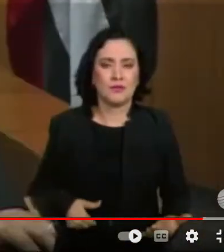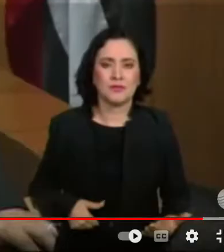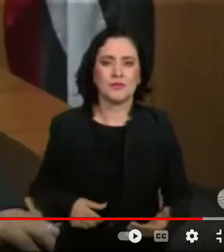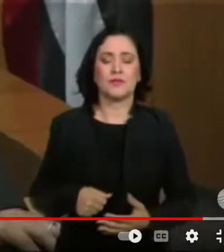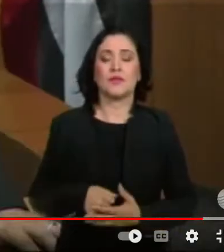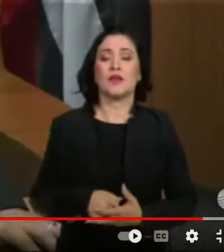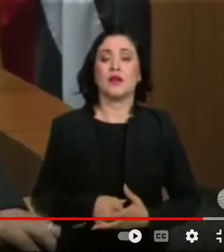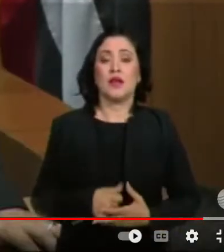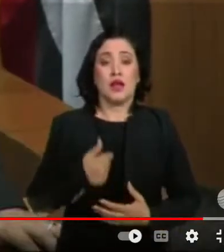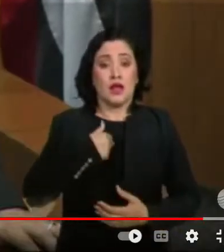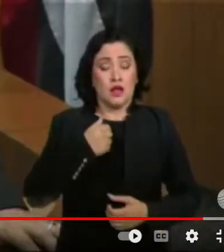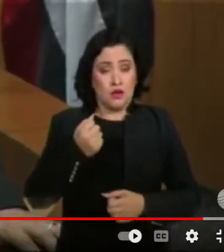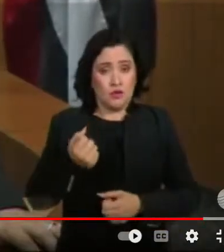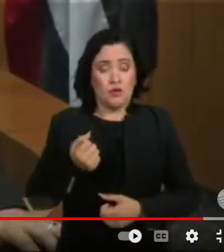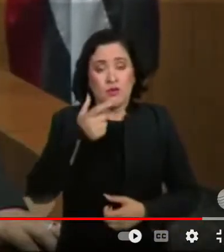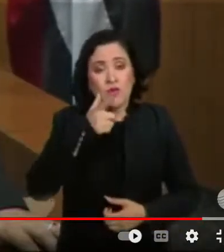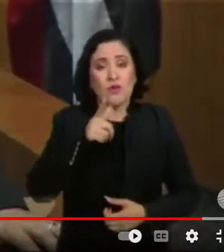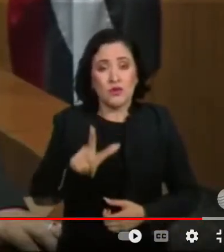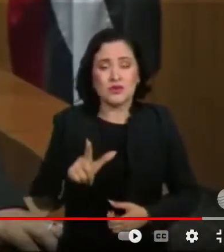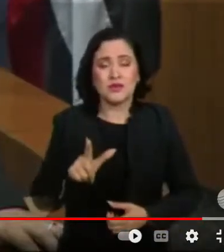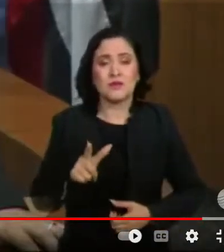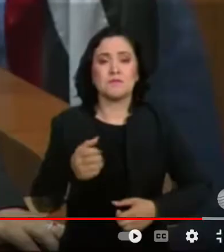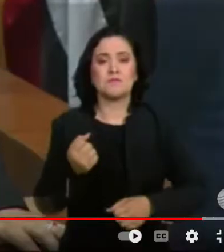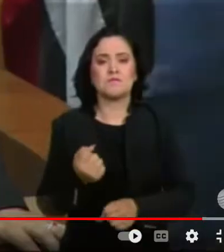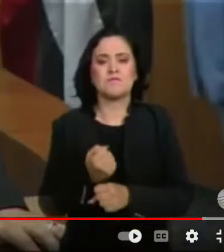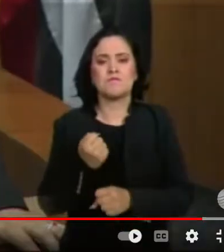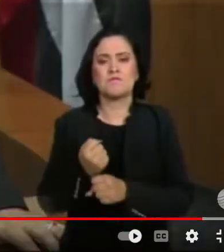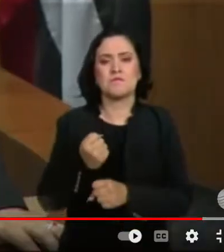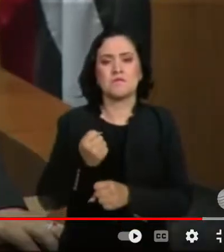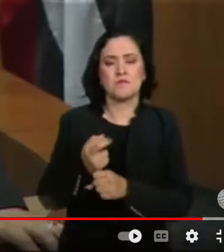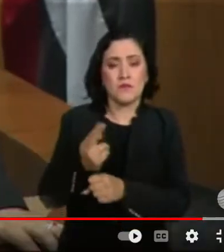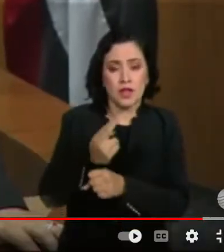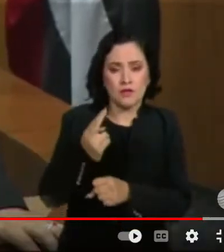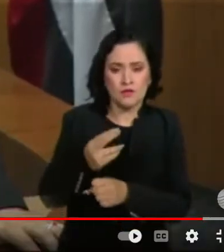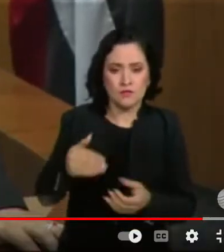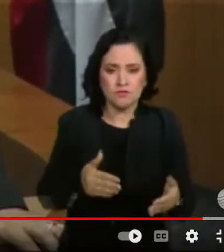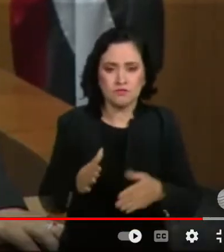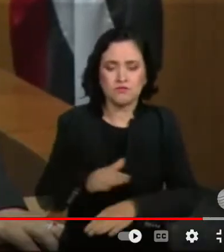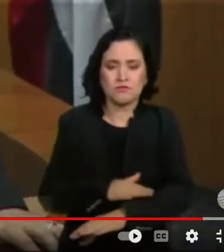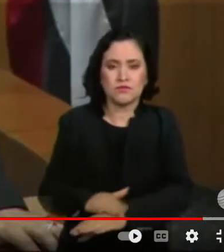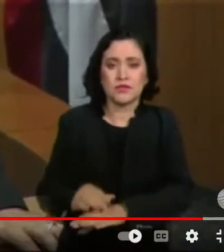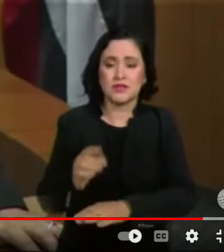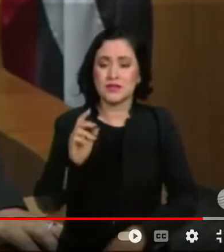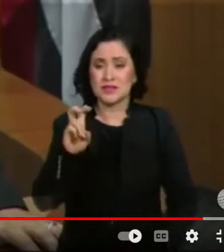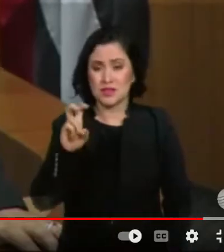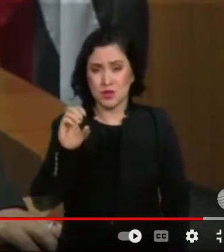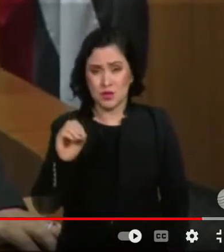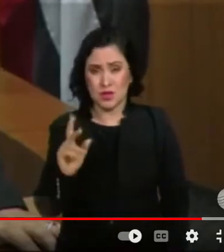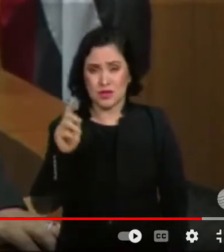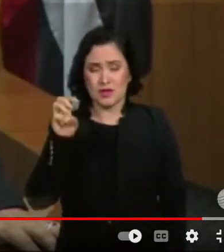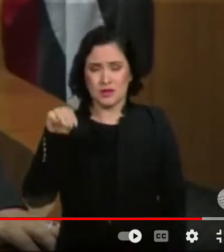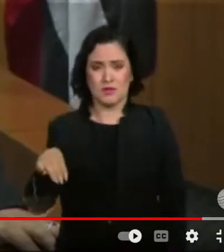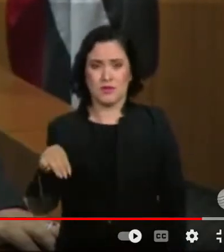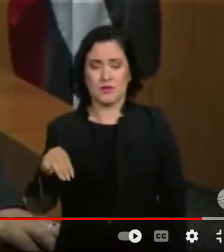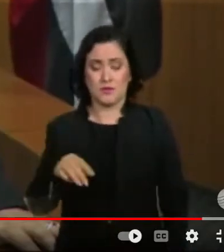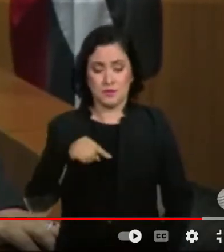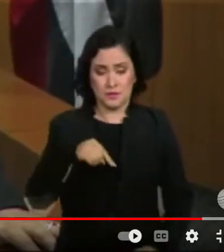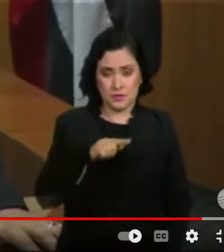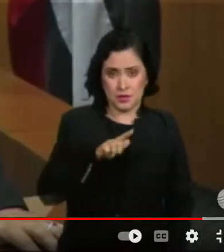mais de 50 quilômetros de uma via que liga Lagoa do Leme até o povoado de Cajazeiras.